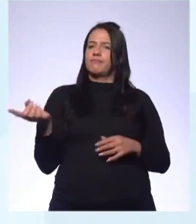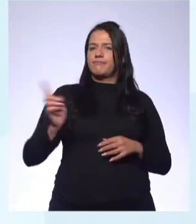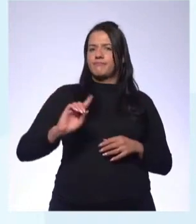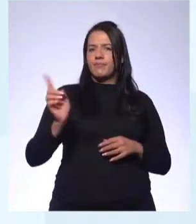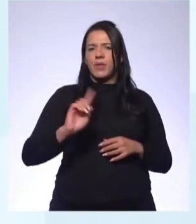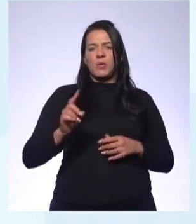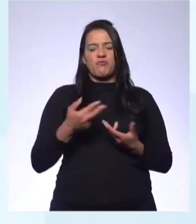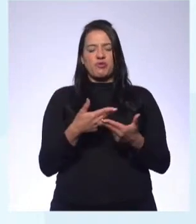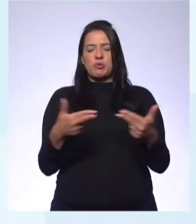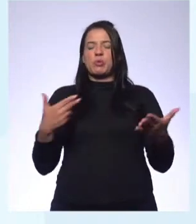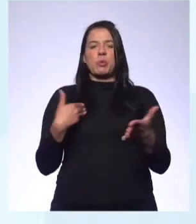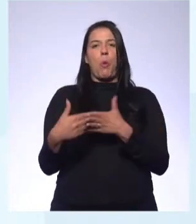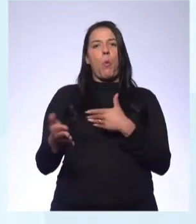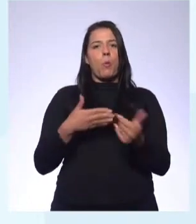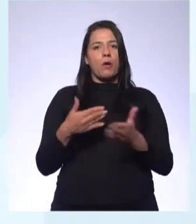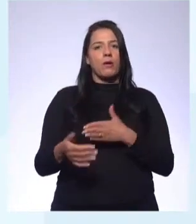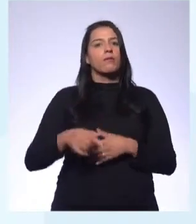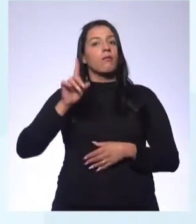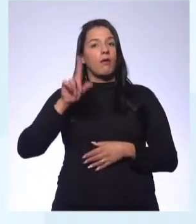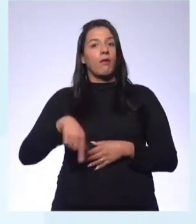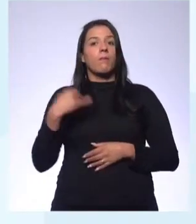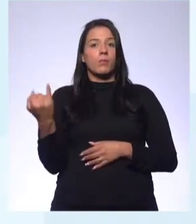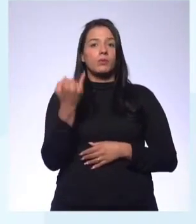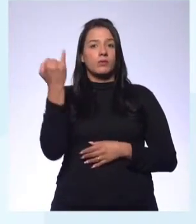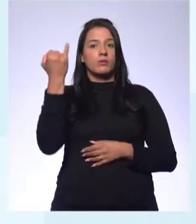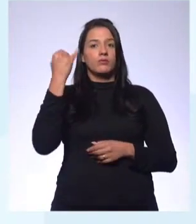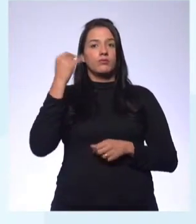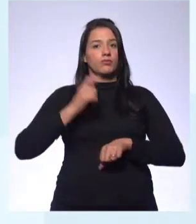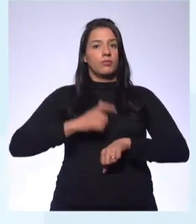uma coisa. É um senhor.